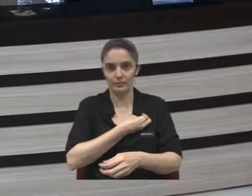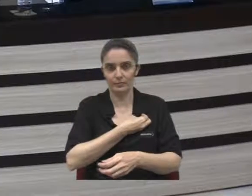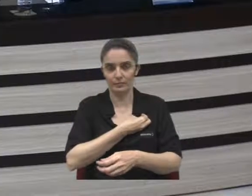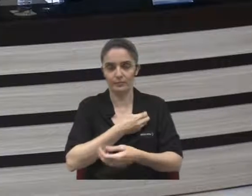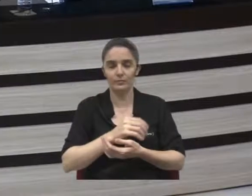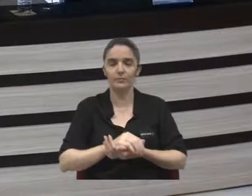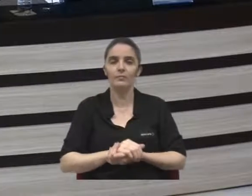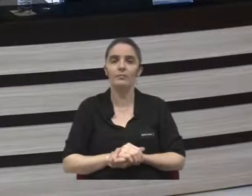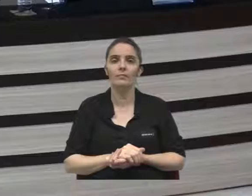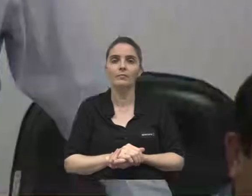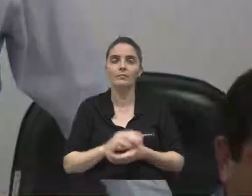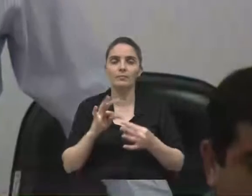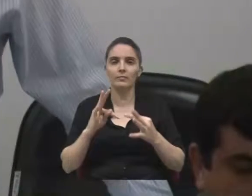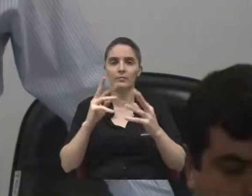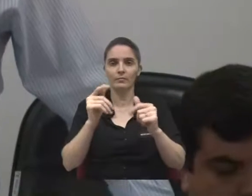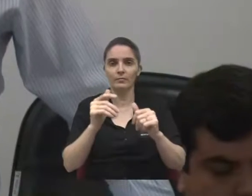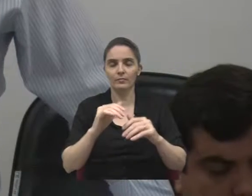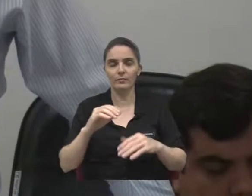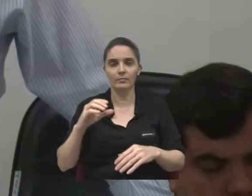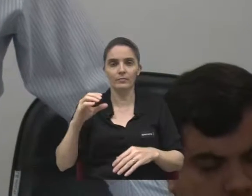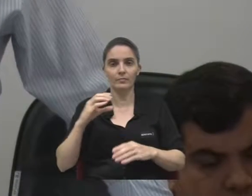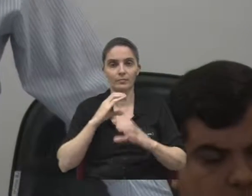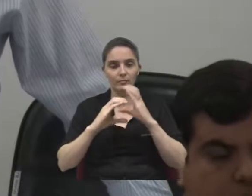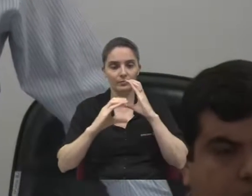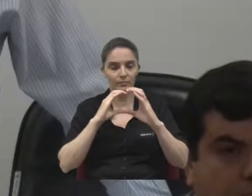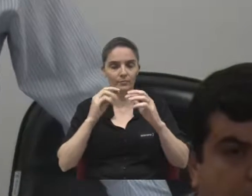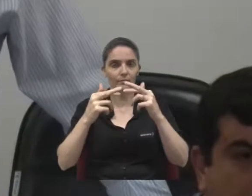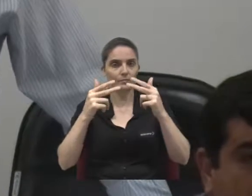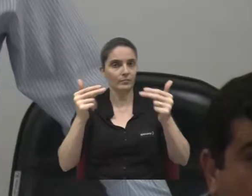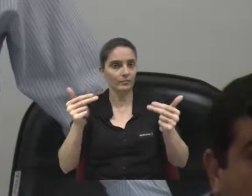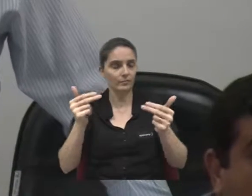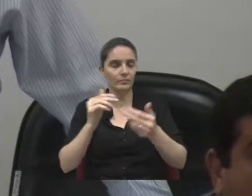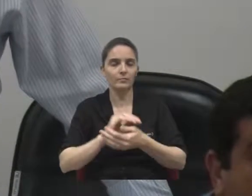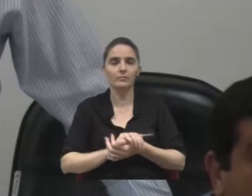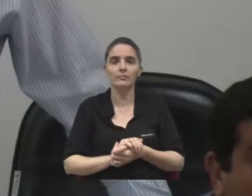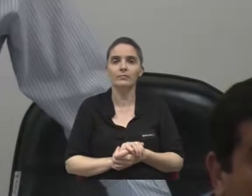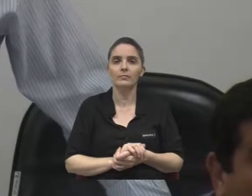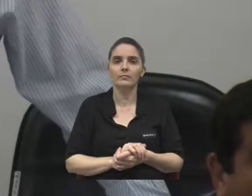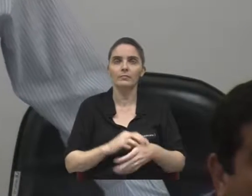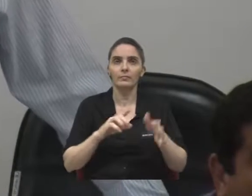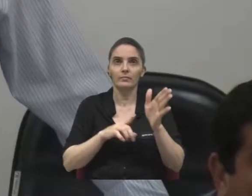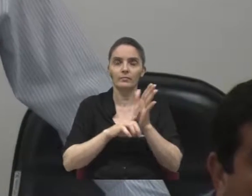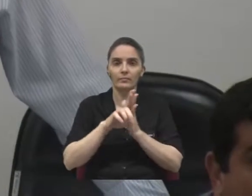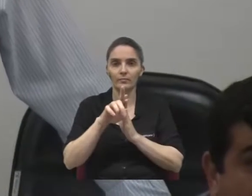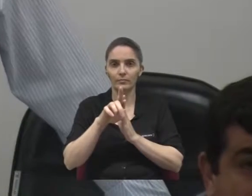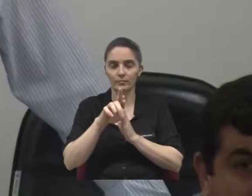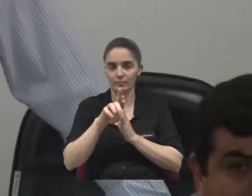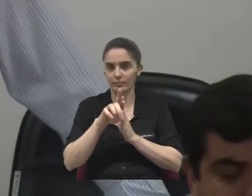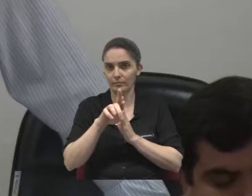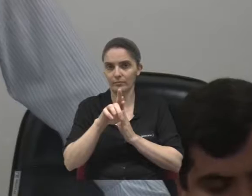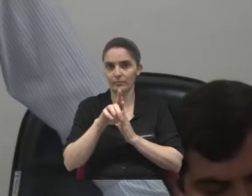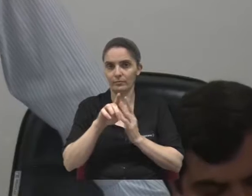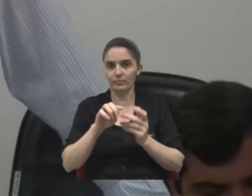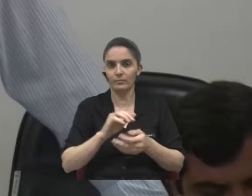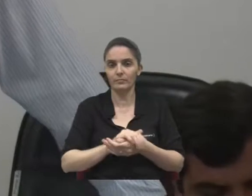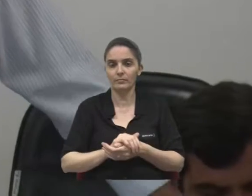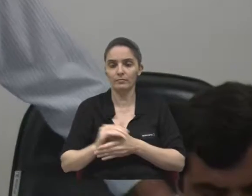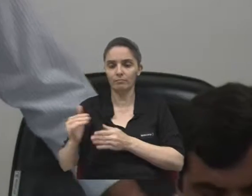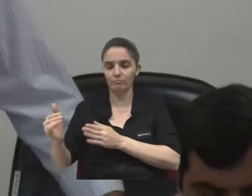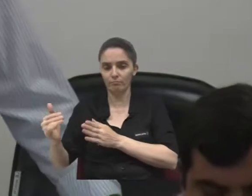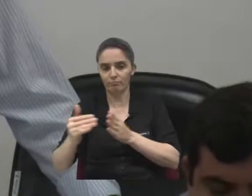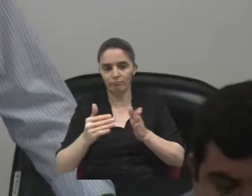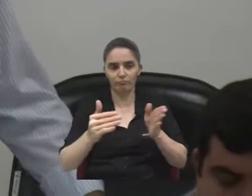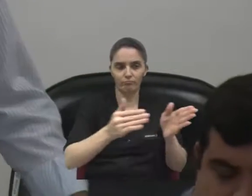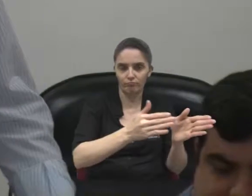ouvem pelos meios de comunicação, este requerimento, ele desviou um pouco o foco. Lá